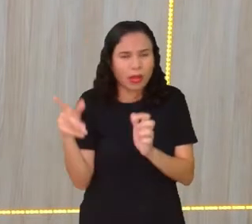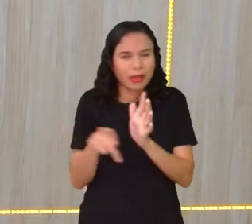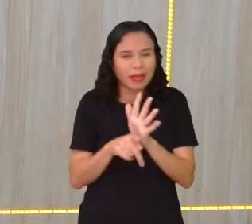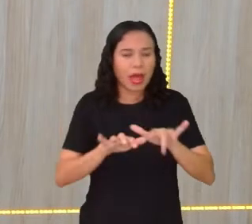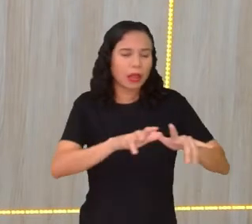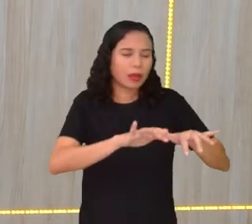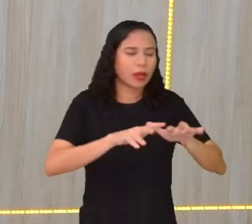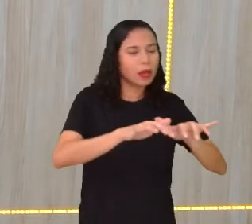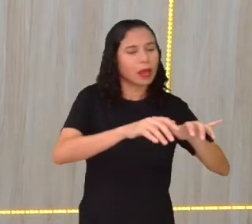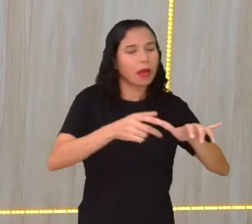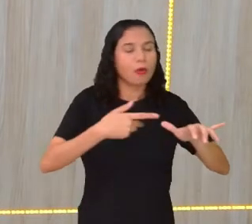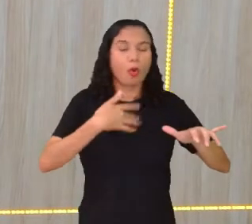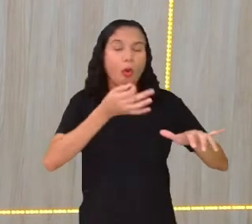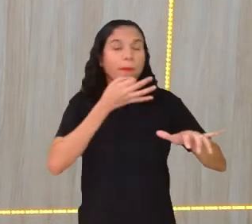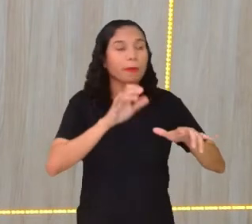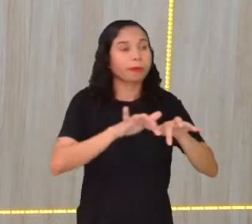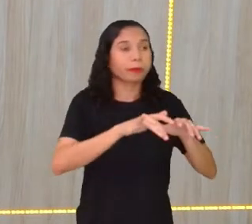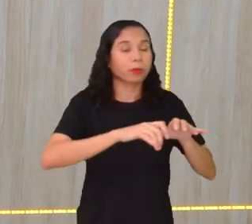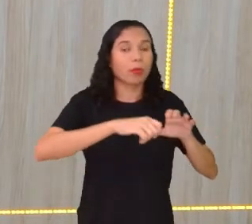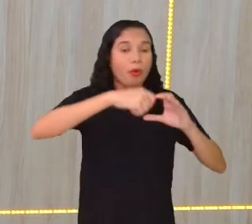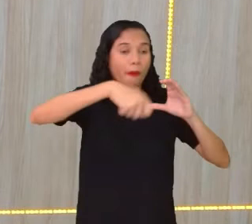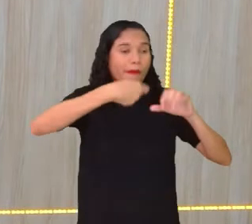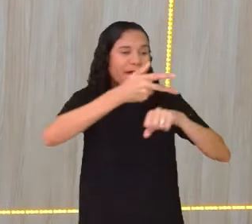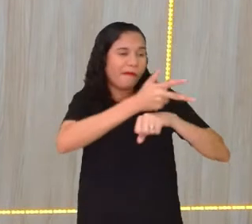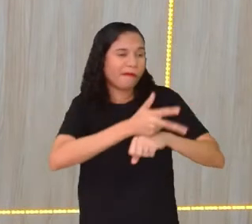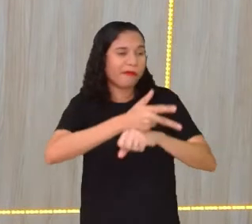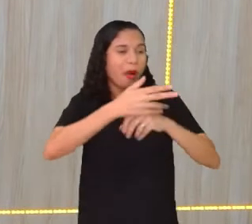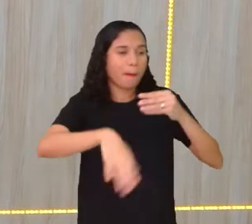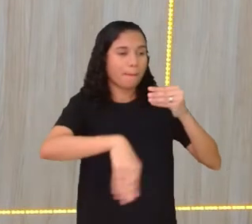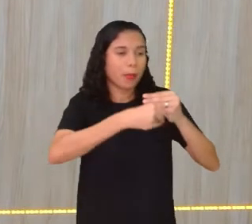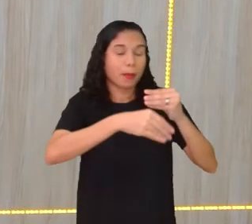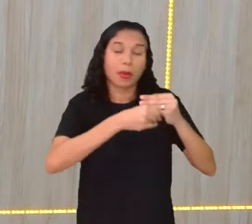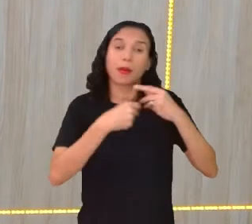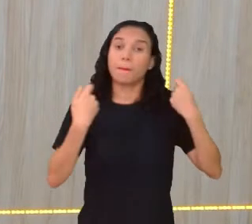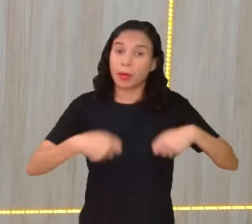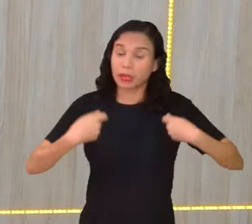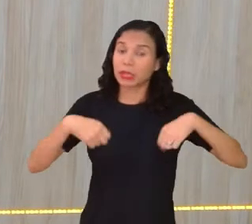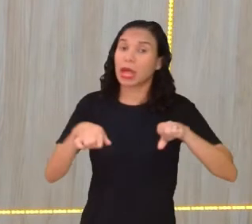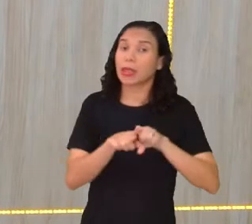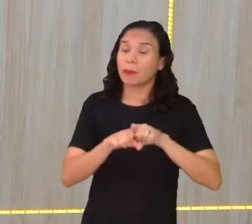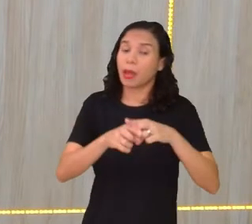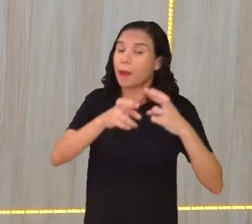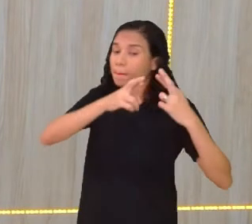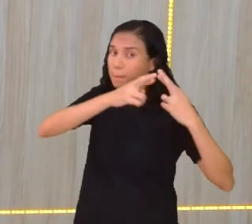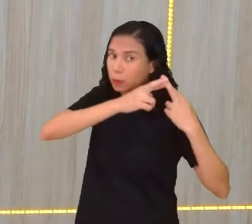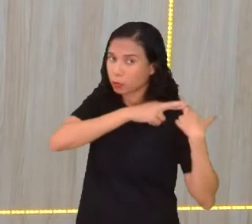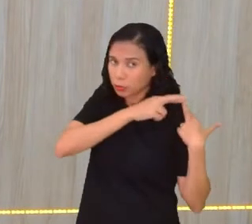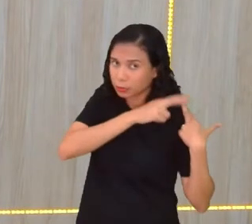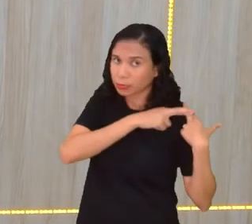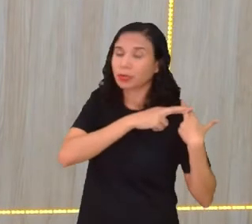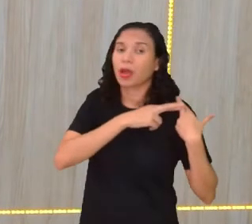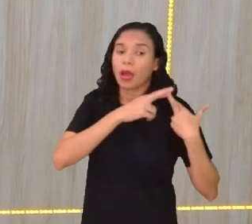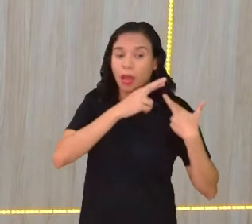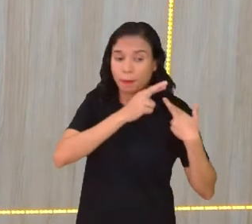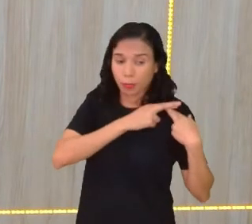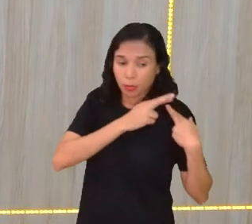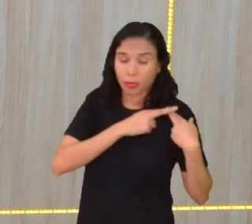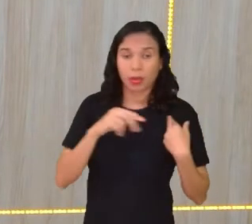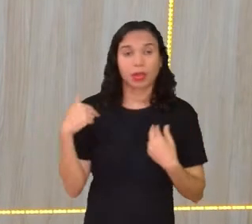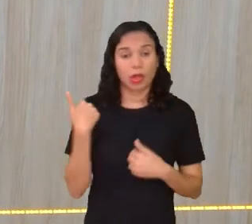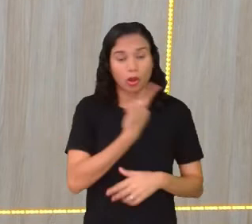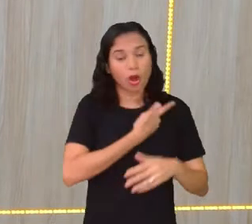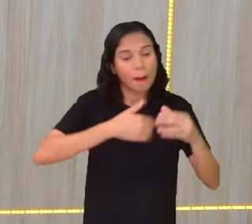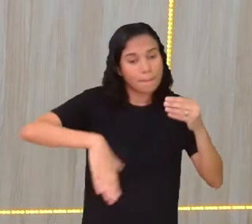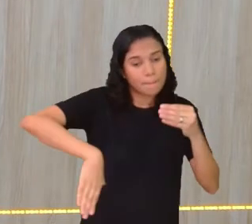quer, de produzir o vídeo e postar o vídeo que a gente quer, mas a gente tem que ter noção da responsabilidade, que aquilo que a gente coloca,